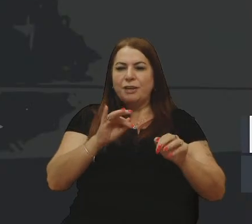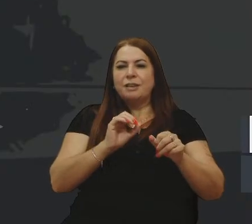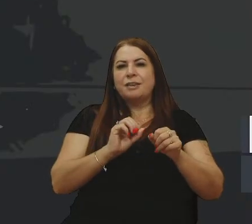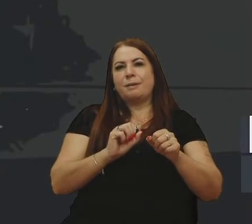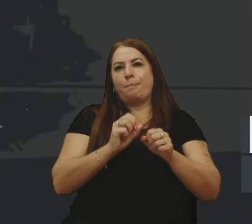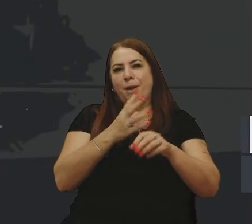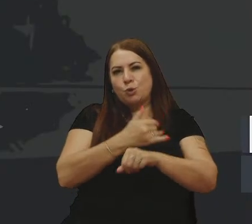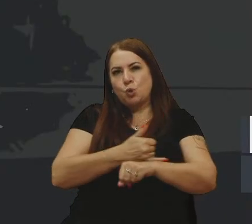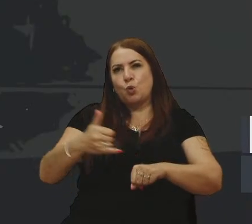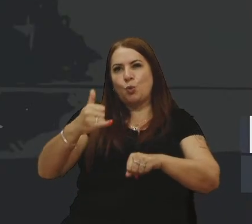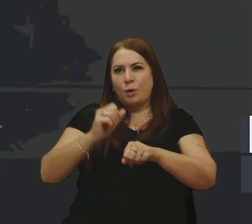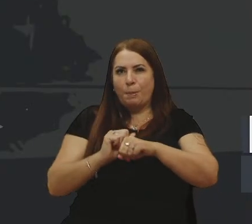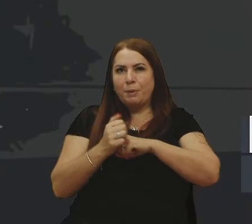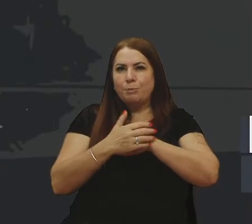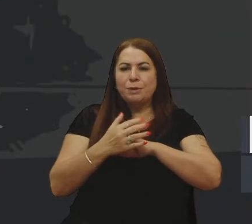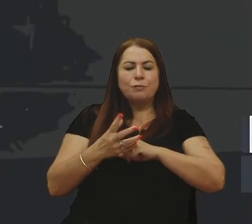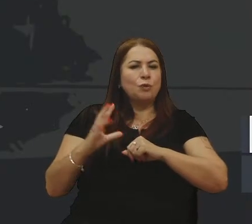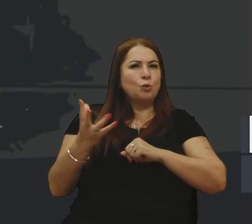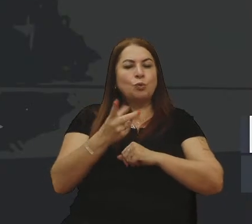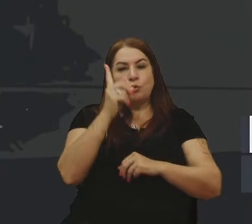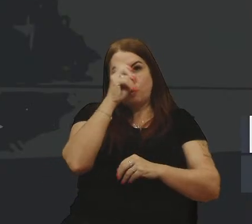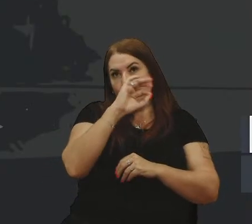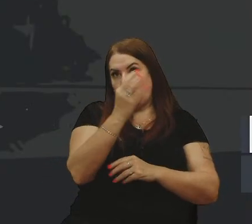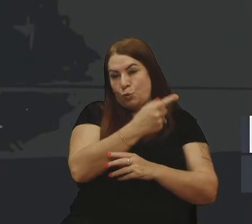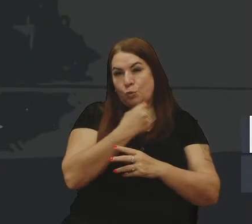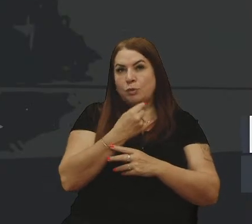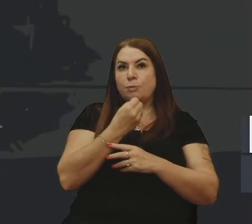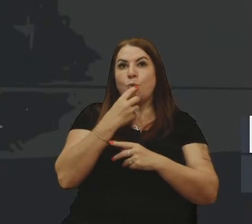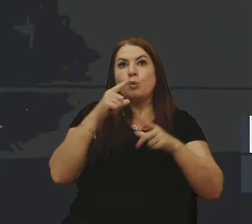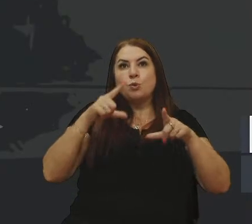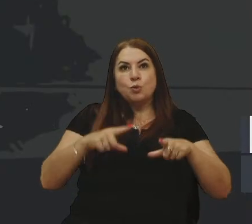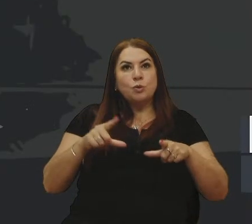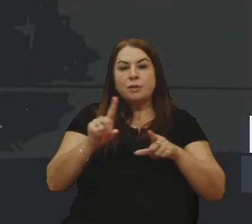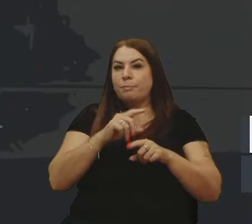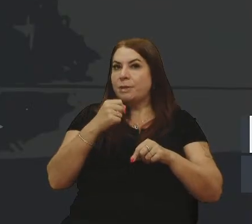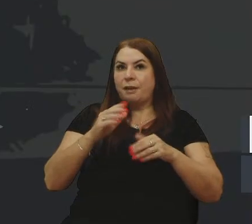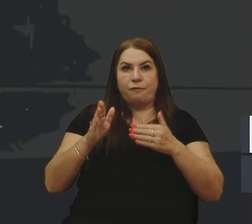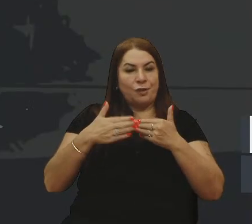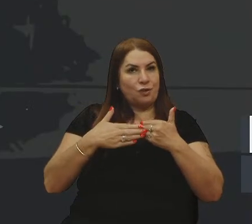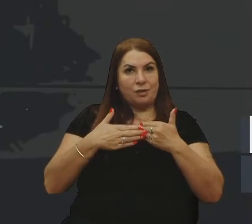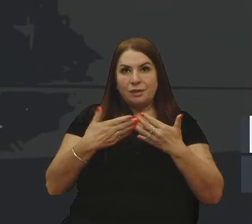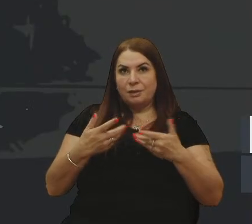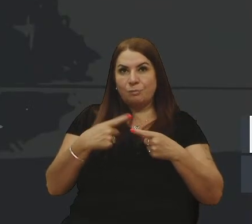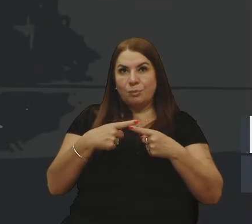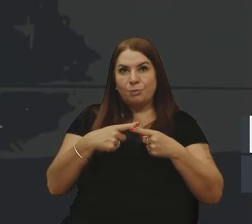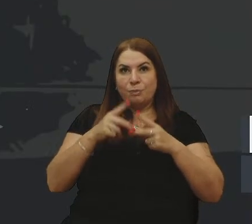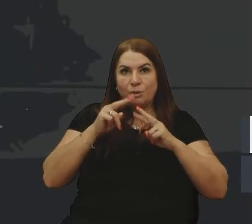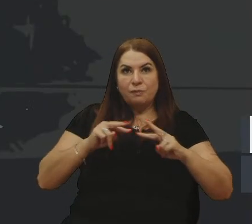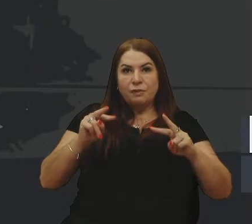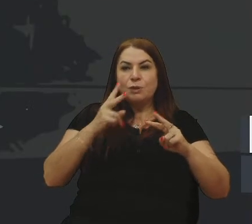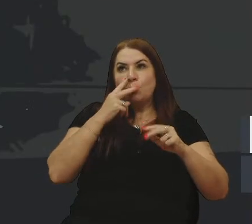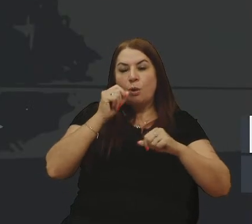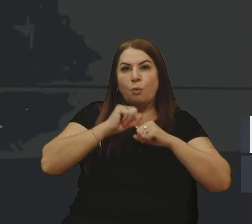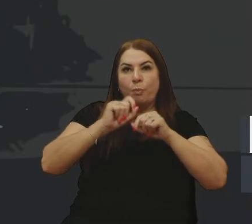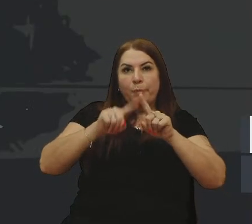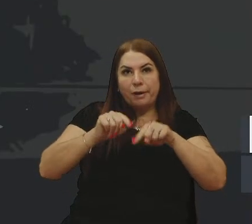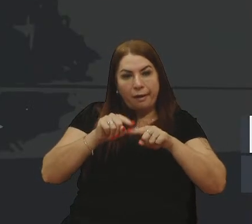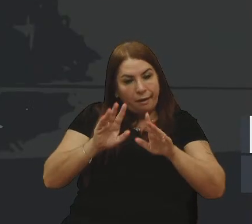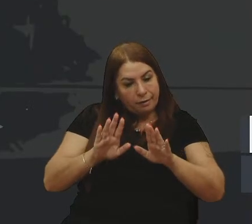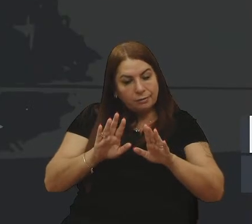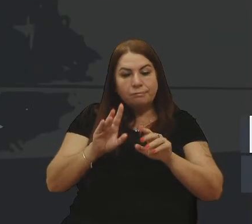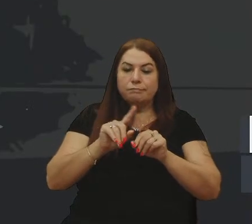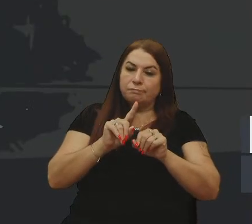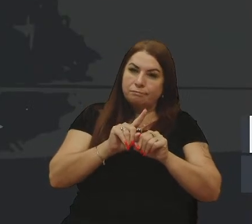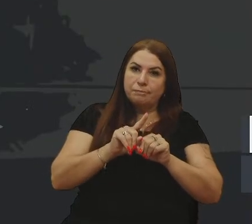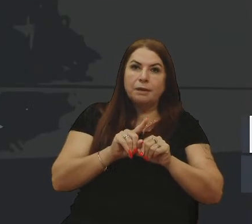assim desgastante para todos nós, a gente teve a boa sorte ainda de não precisar fechar, porque a gente era visto como supermercado, mas mesmo assim foi